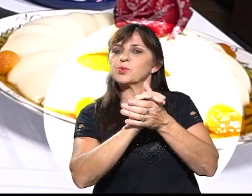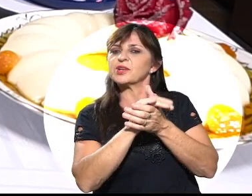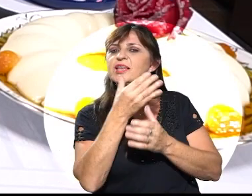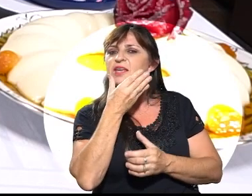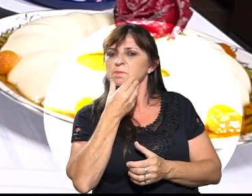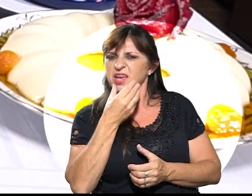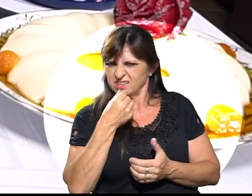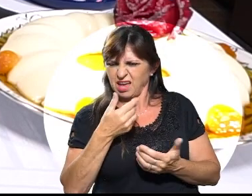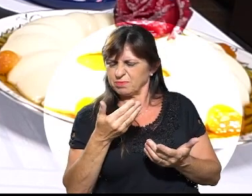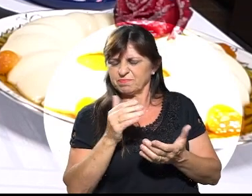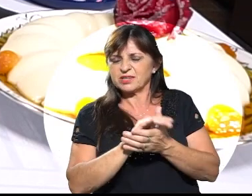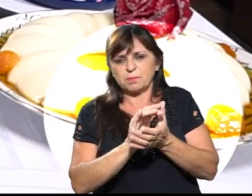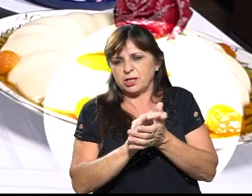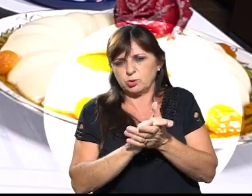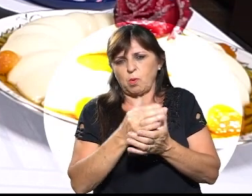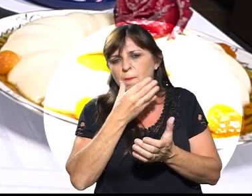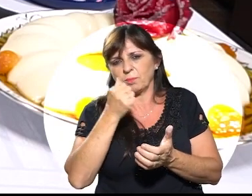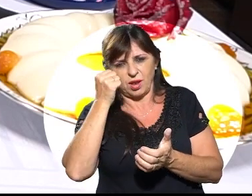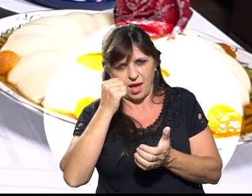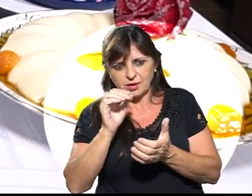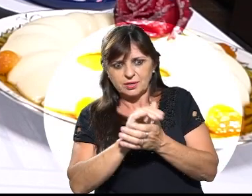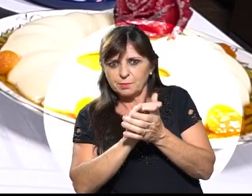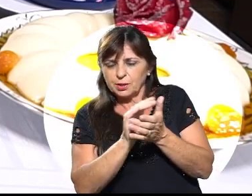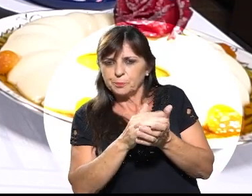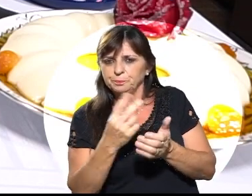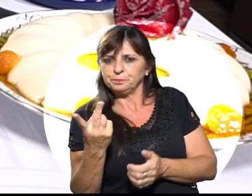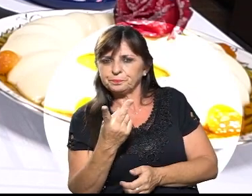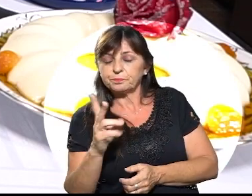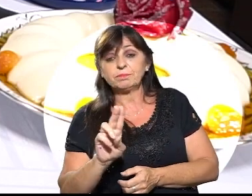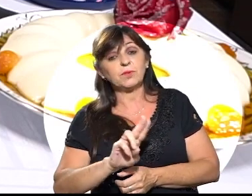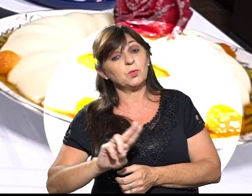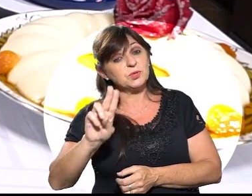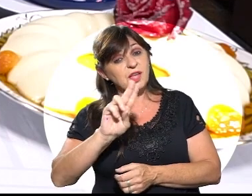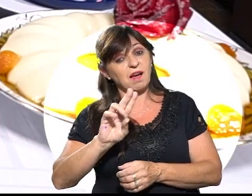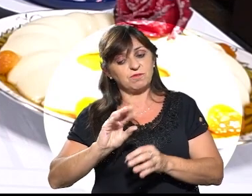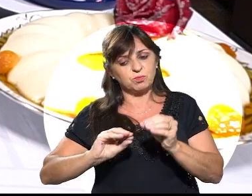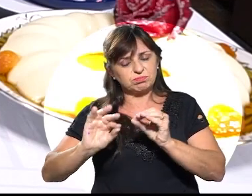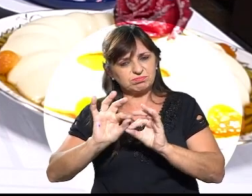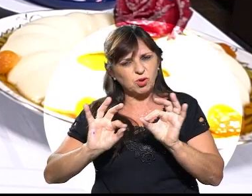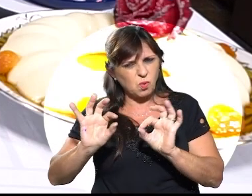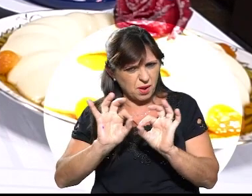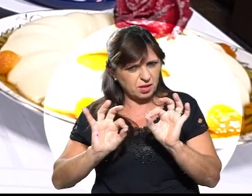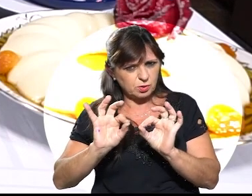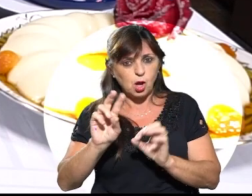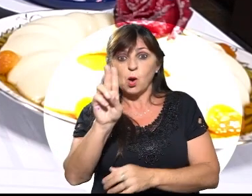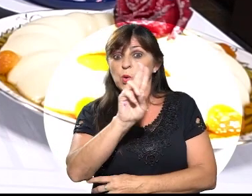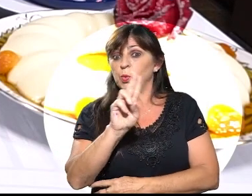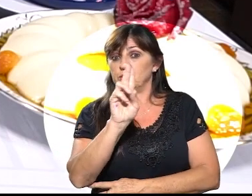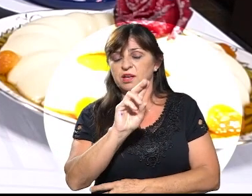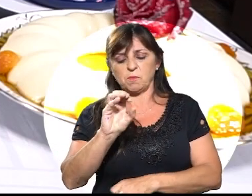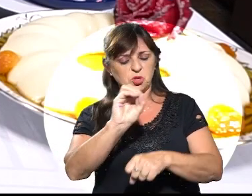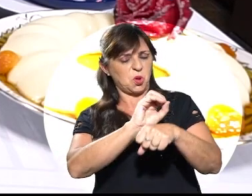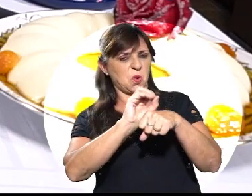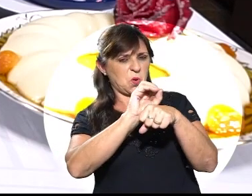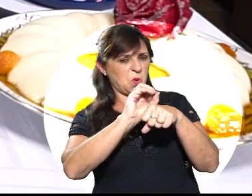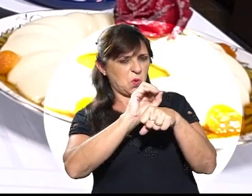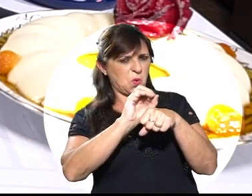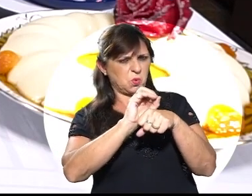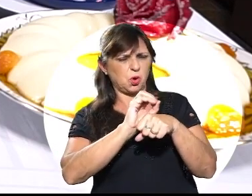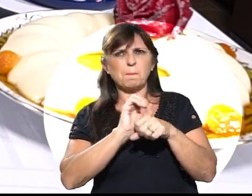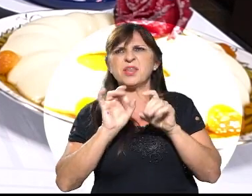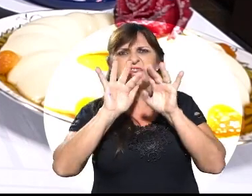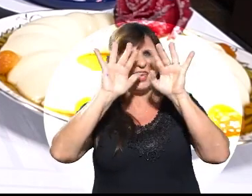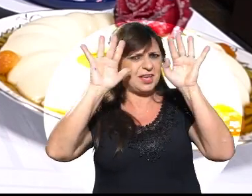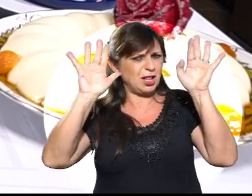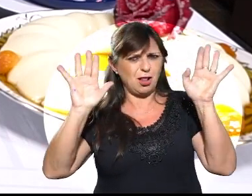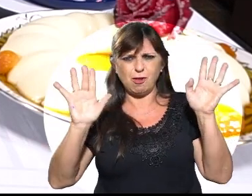Que normalmente a parte de baixelas, coisas feitas em metal, é feita em dourado, né? Muito sim, dourado. Sim, sim, bastante dourado. Eles usam